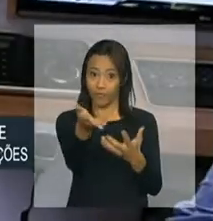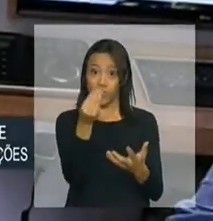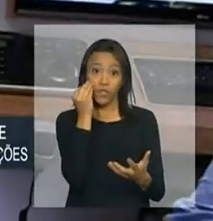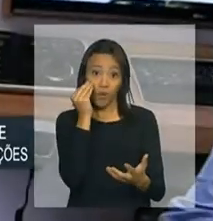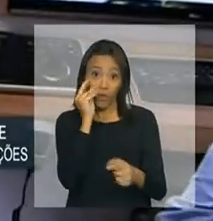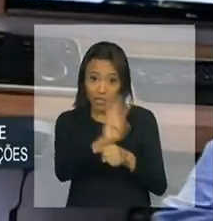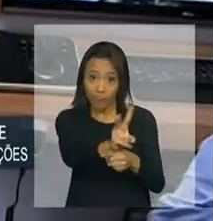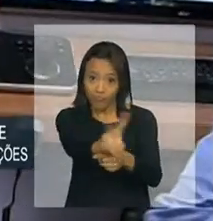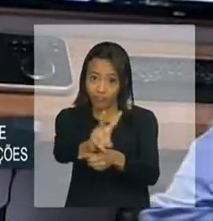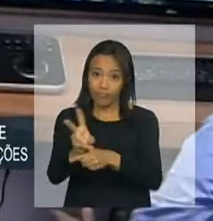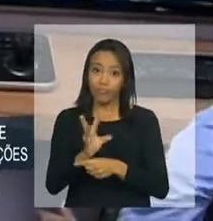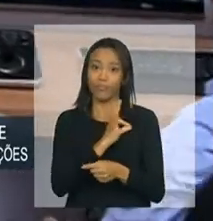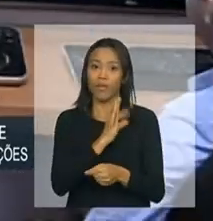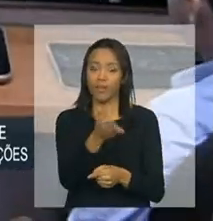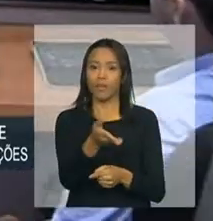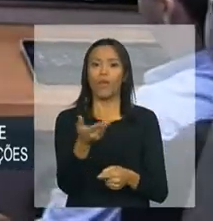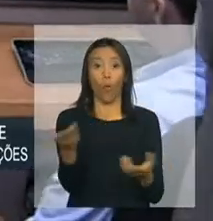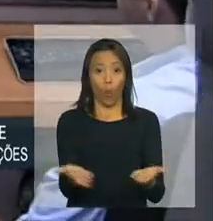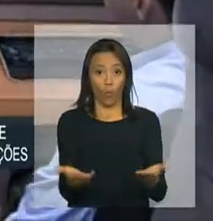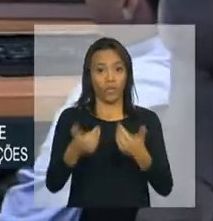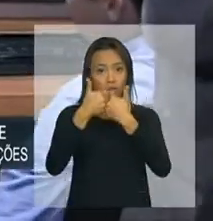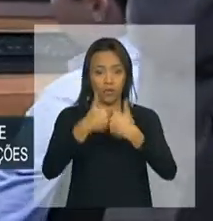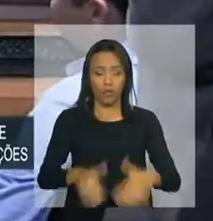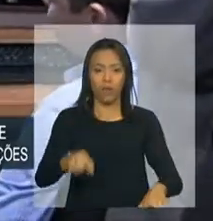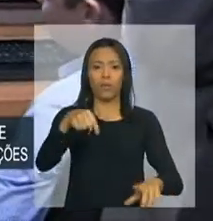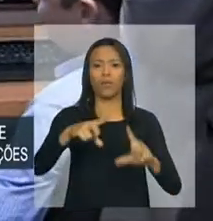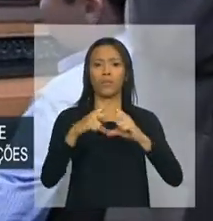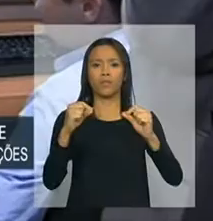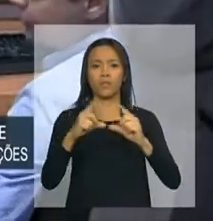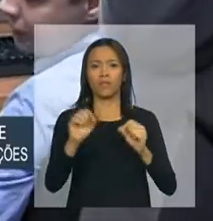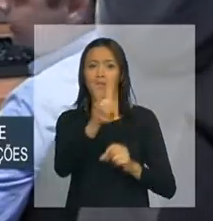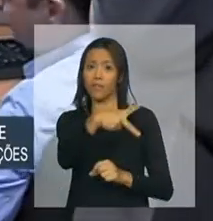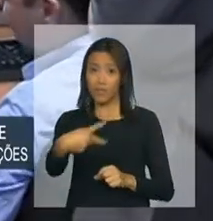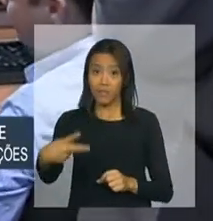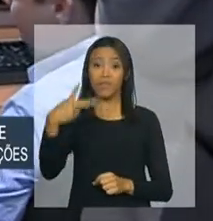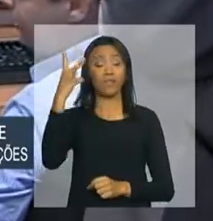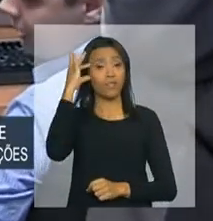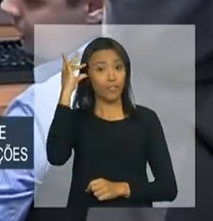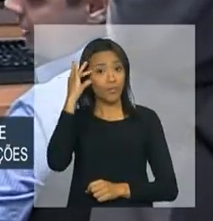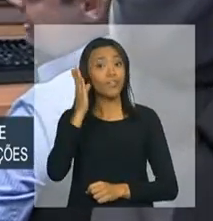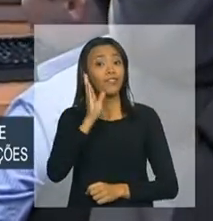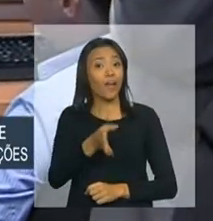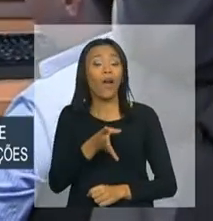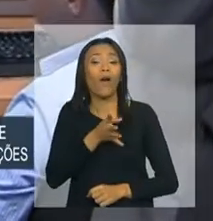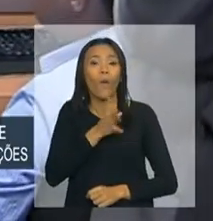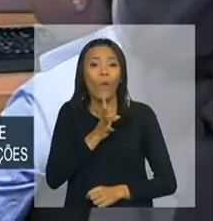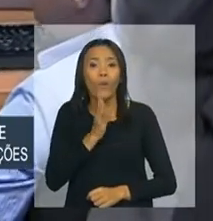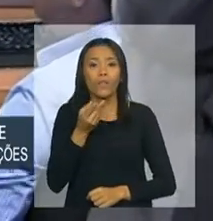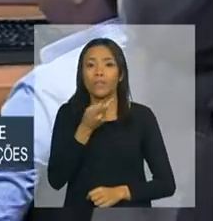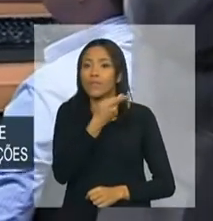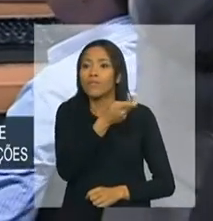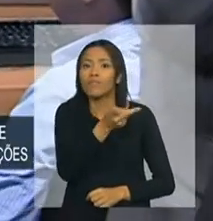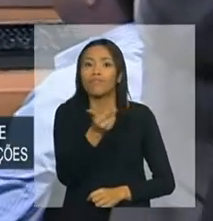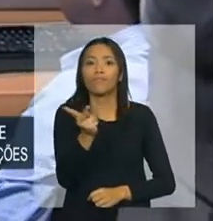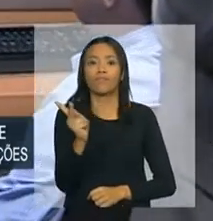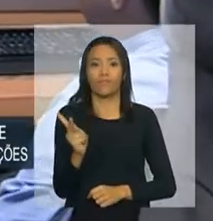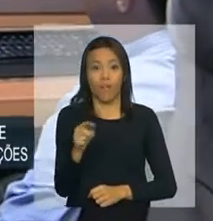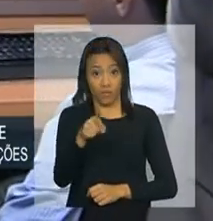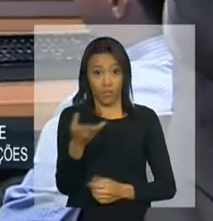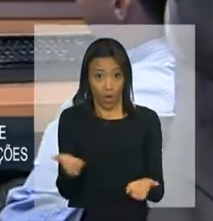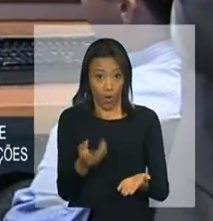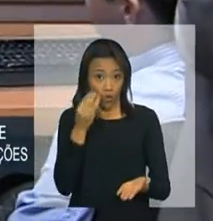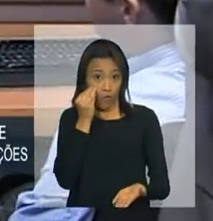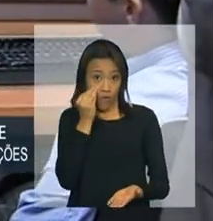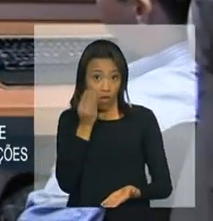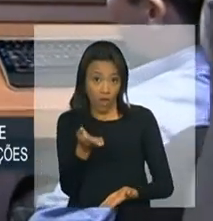que está sendo inaugurada hoje aqui em Brasília e que a presidenta Dilma russef está conhecendo as imagens que você vê